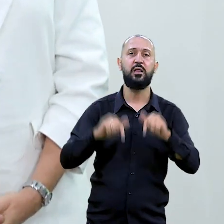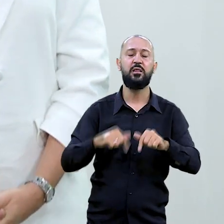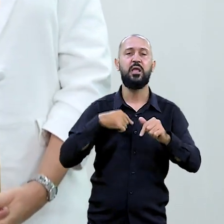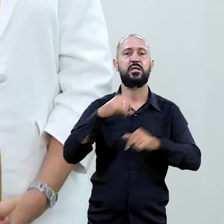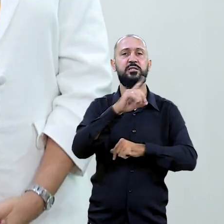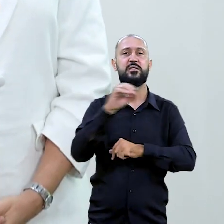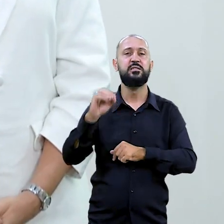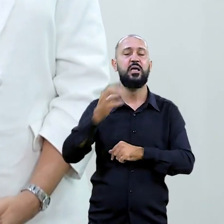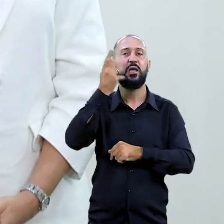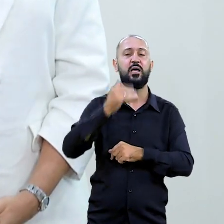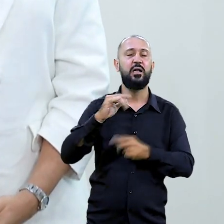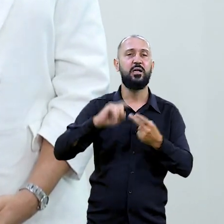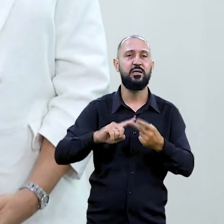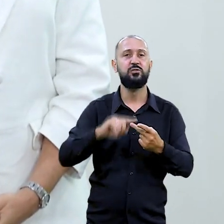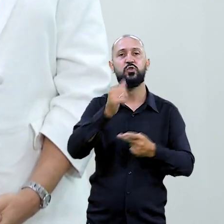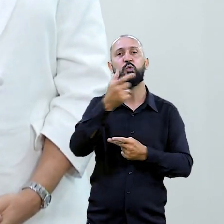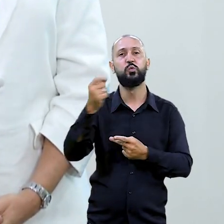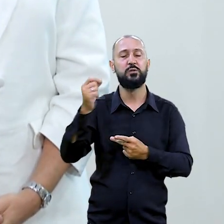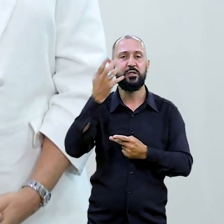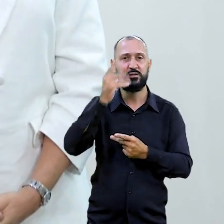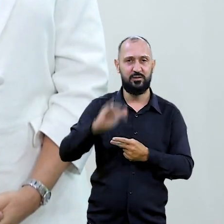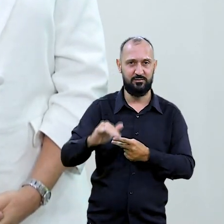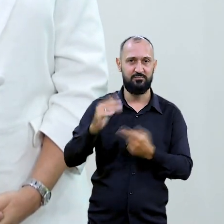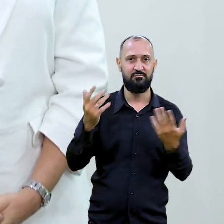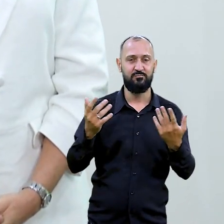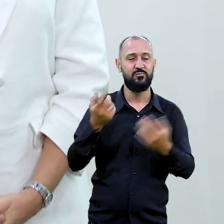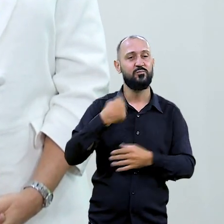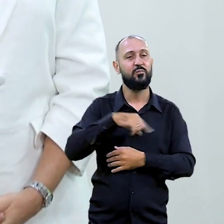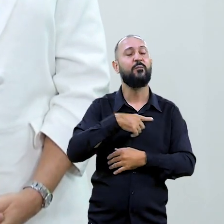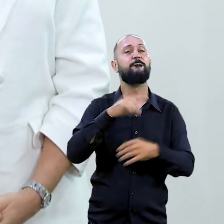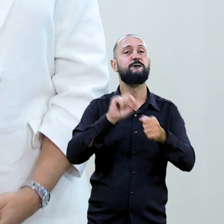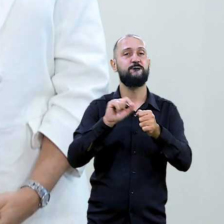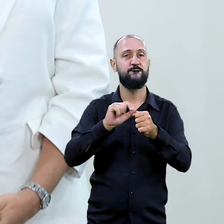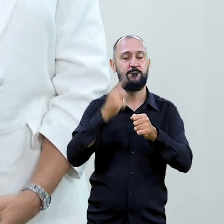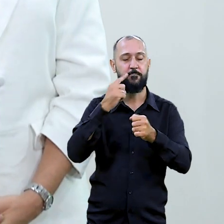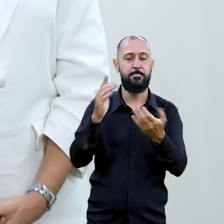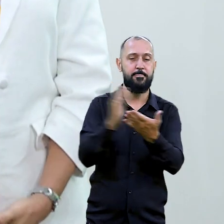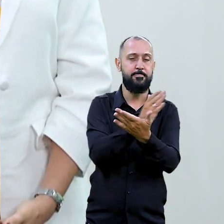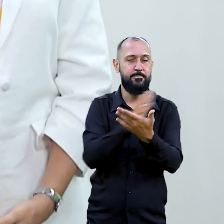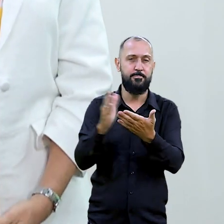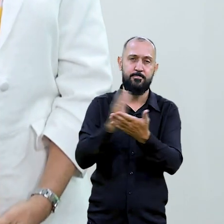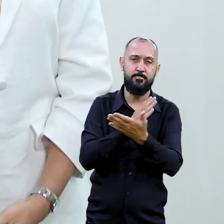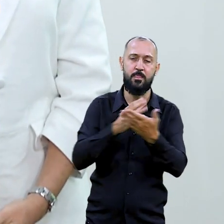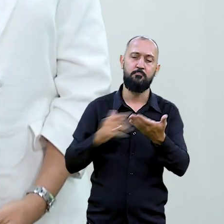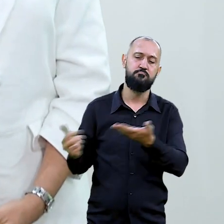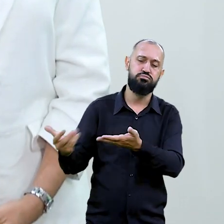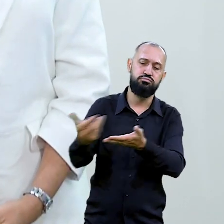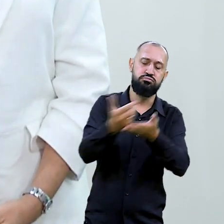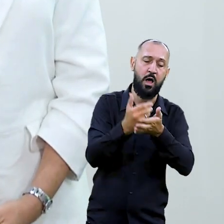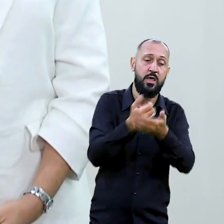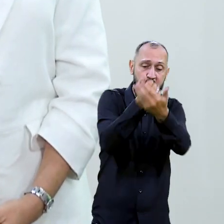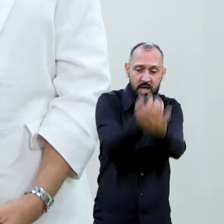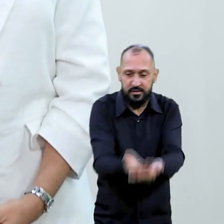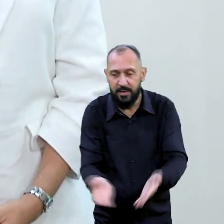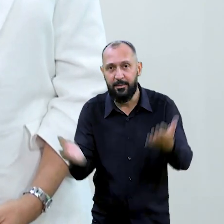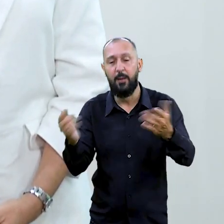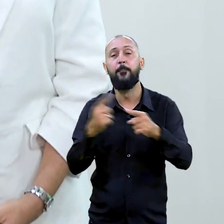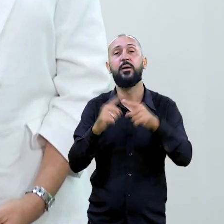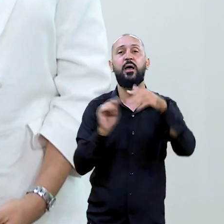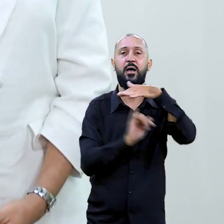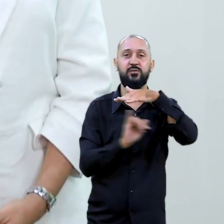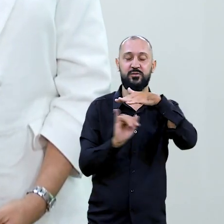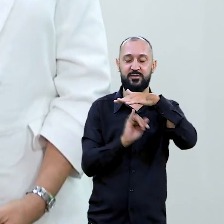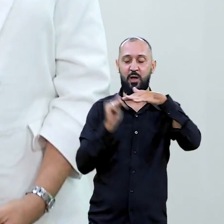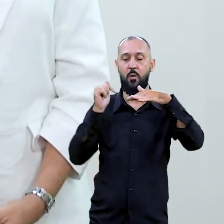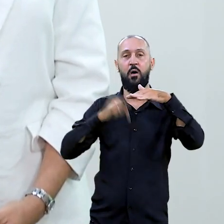Estado e traz a demanda. Fala, olha, a nossa demanda aqui é de 100 crianças, de 50 crianças, de 200 crianças. E nós fazemos, depois dessa